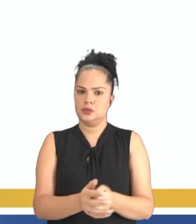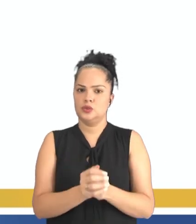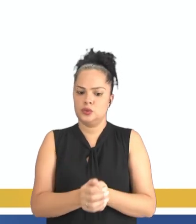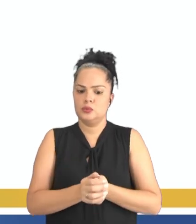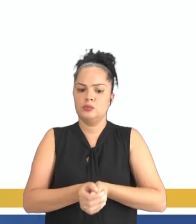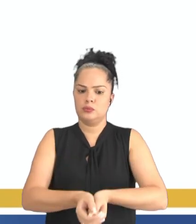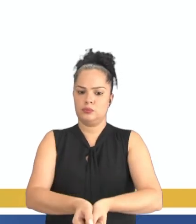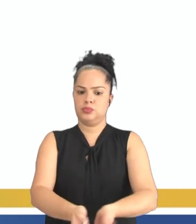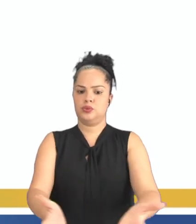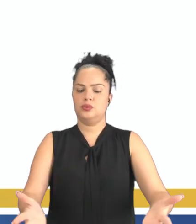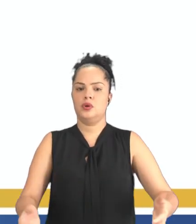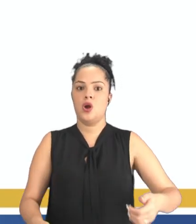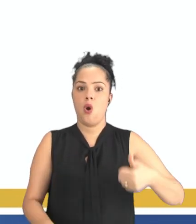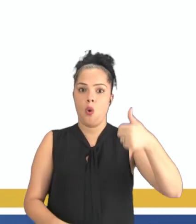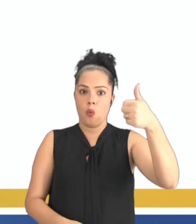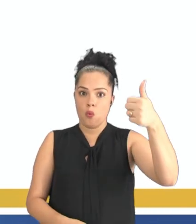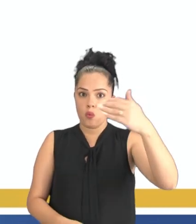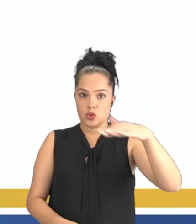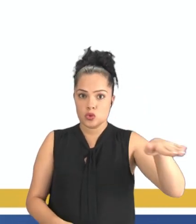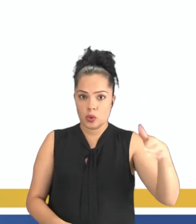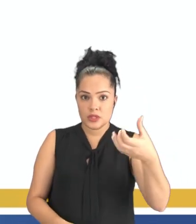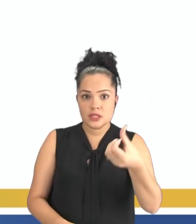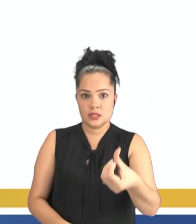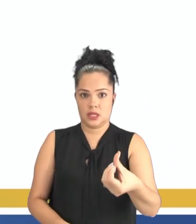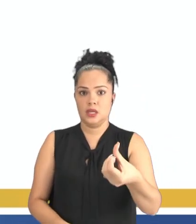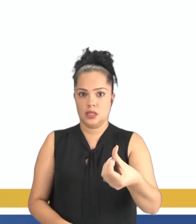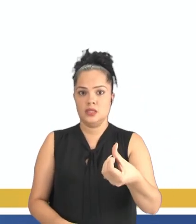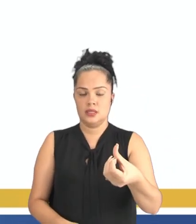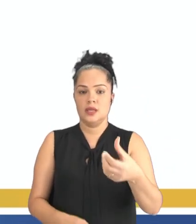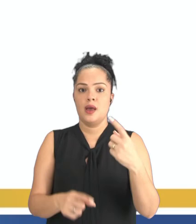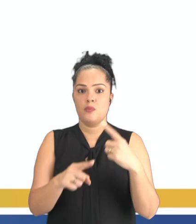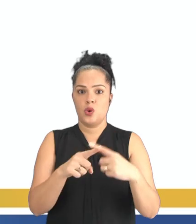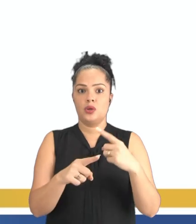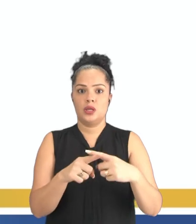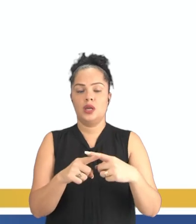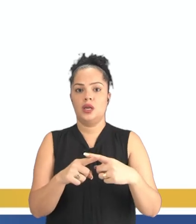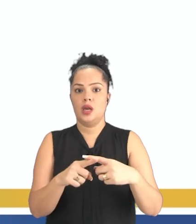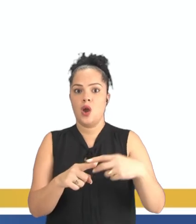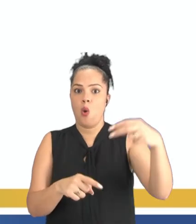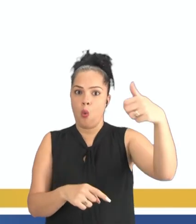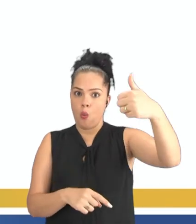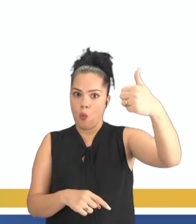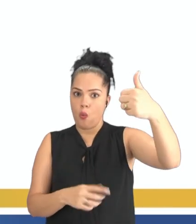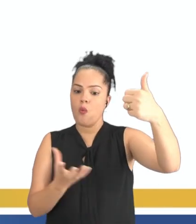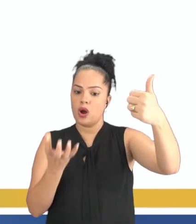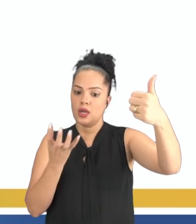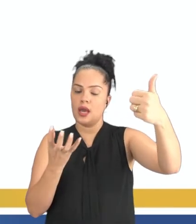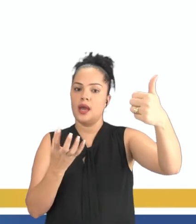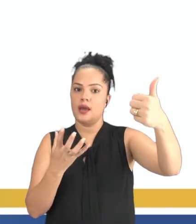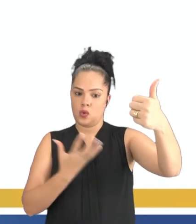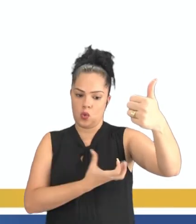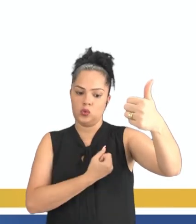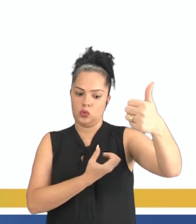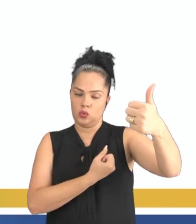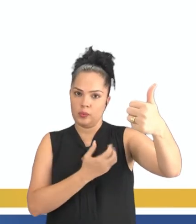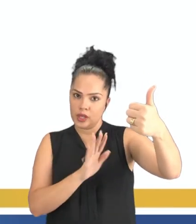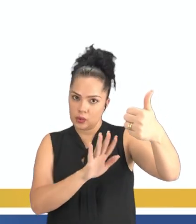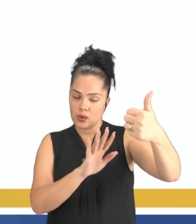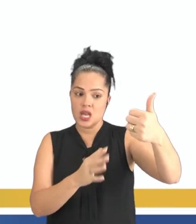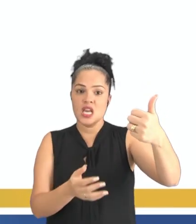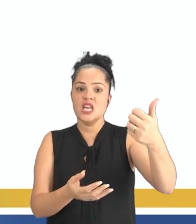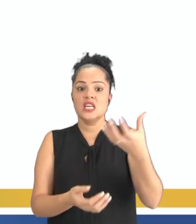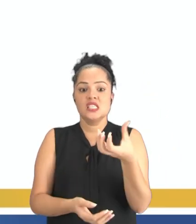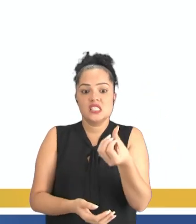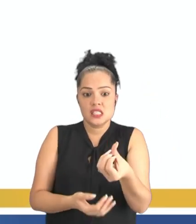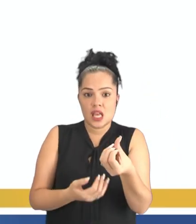1 dividido para 6, porque o N de A é 1 e a quantidade de elementos do meu espaço amostral é